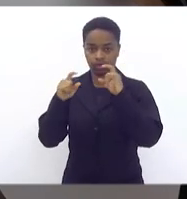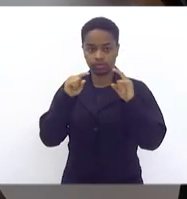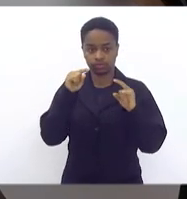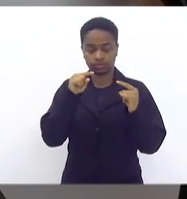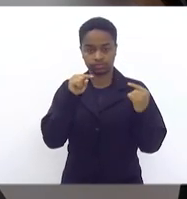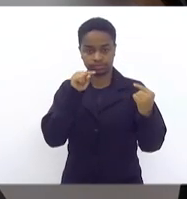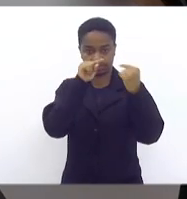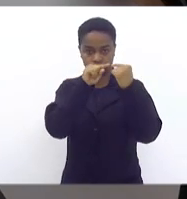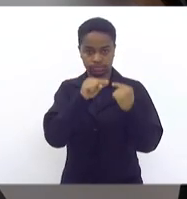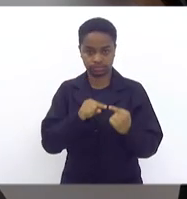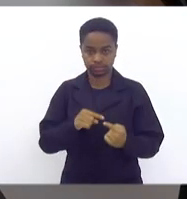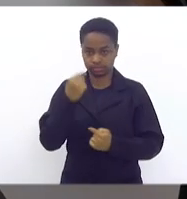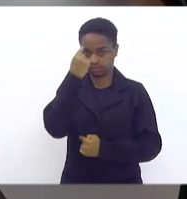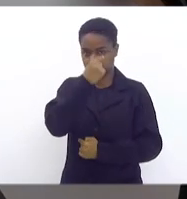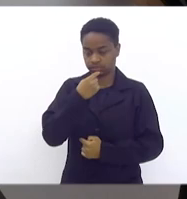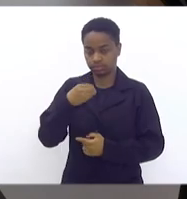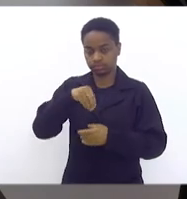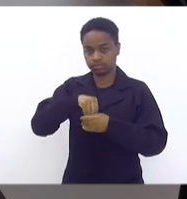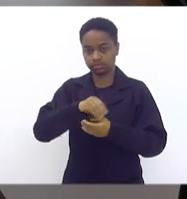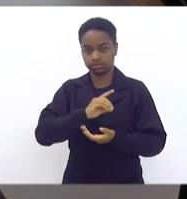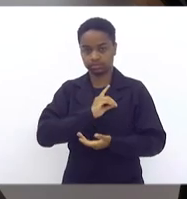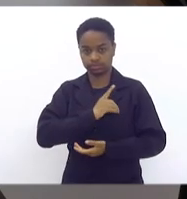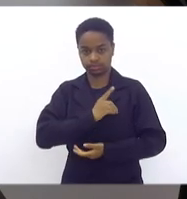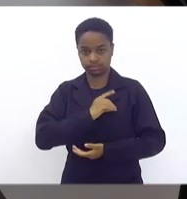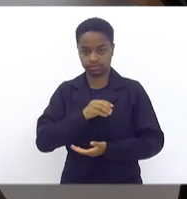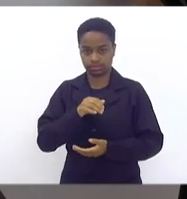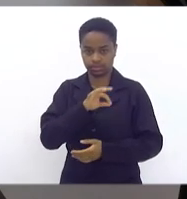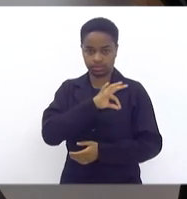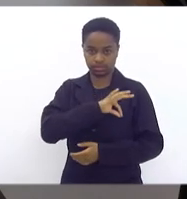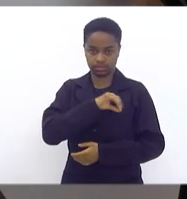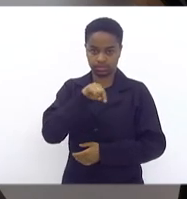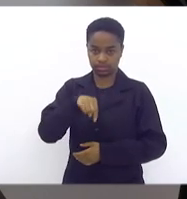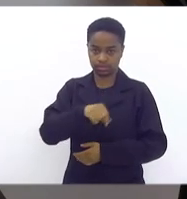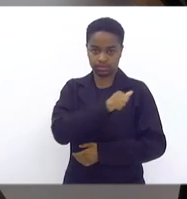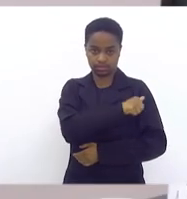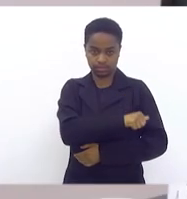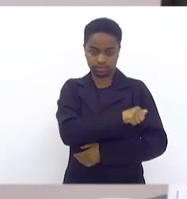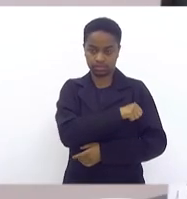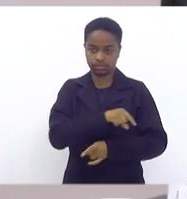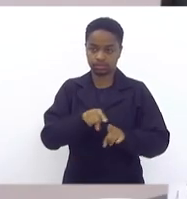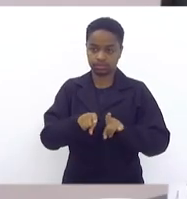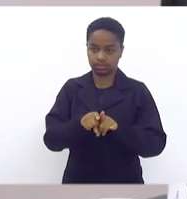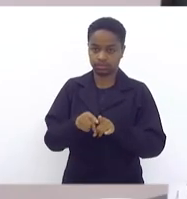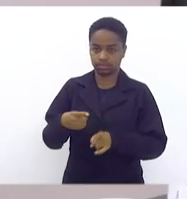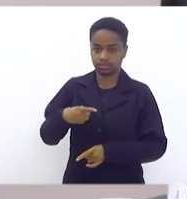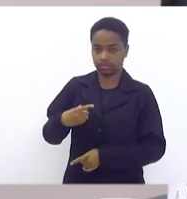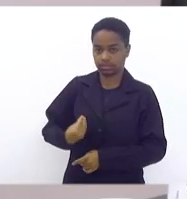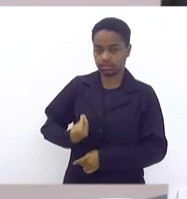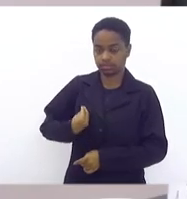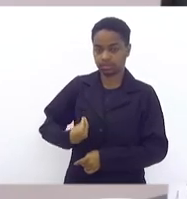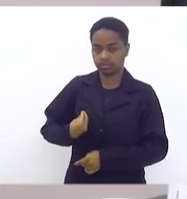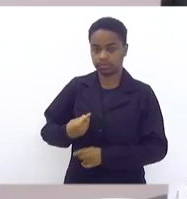delegacias de polícia no âmbito do Estado do Rio de Janeiro e contando com a presença online